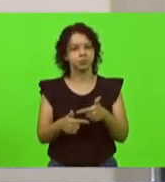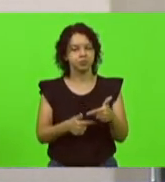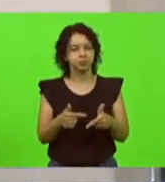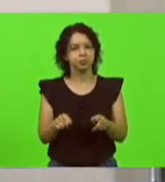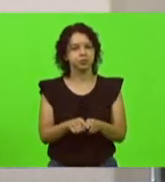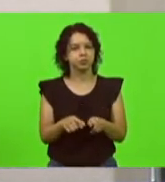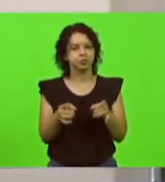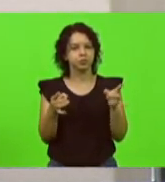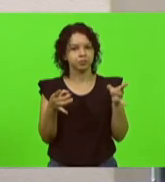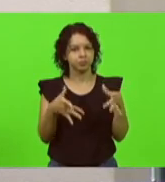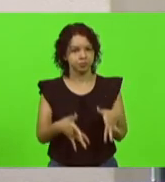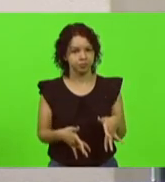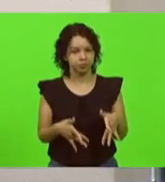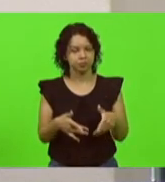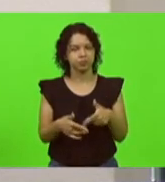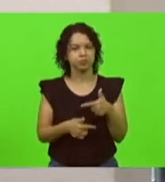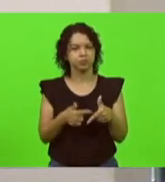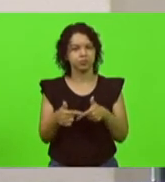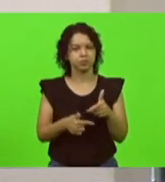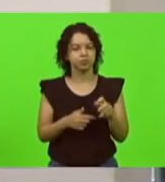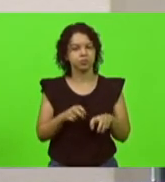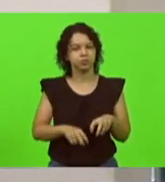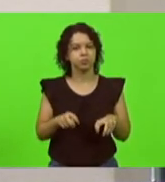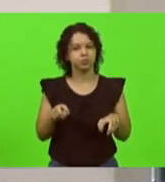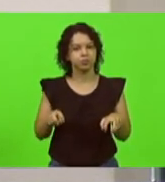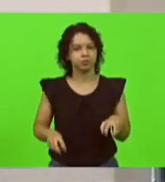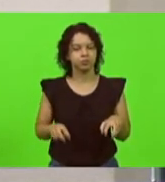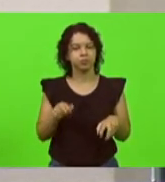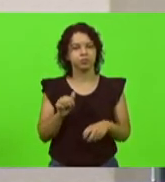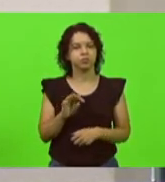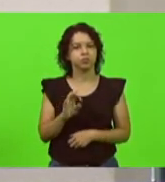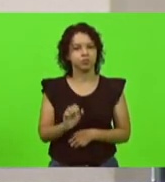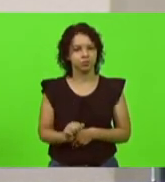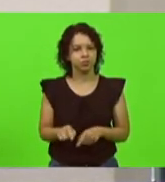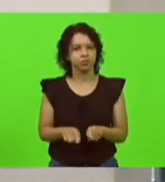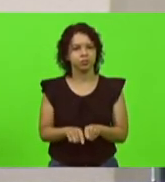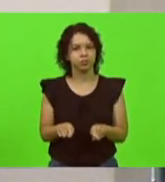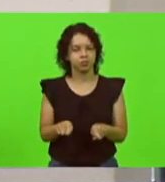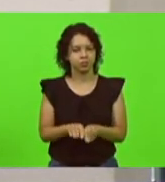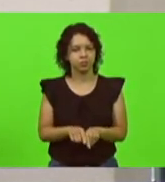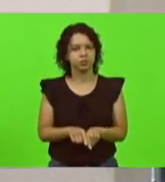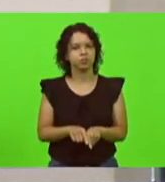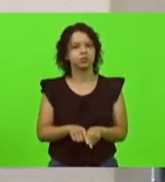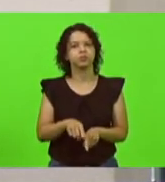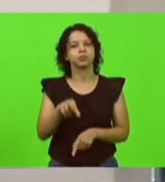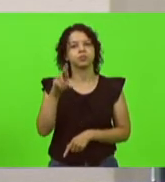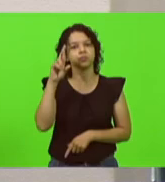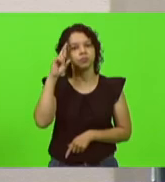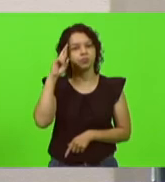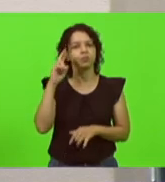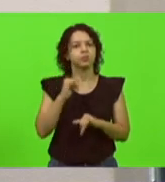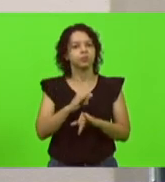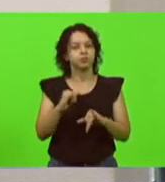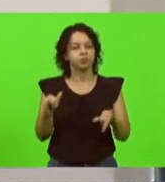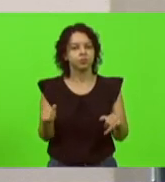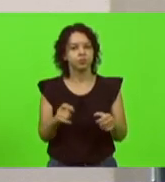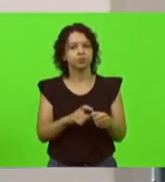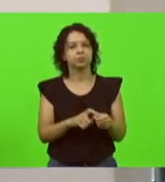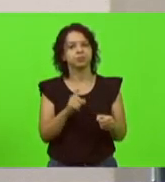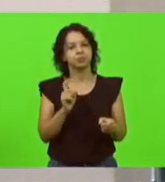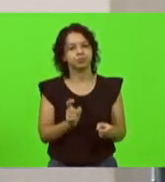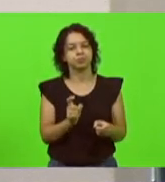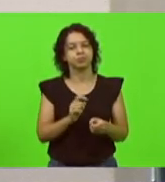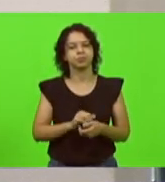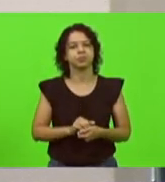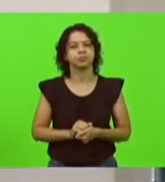do cargo da mesa. Posterior ao ato, o senhor deputado Ricardo Alba, primeiro secretário, comunicou a vacância do cargo.